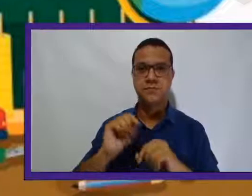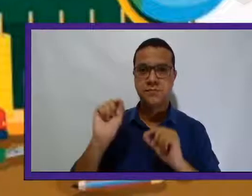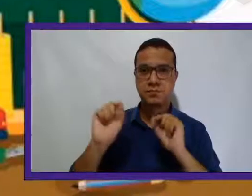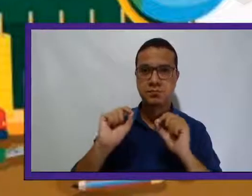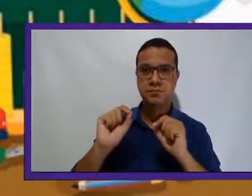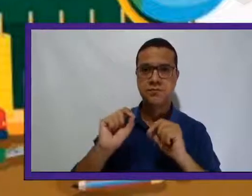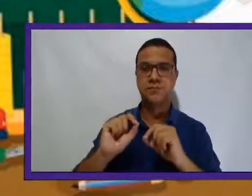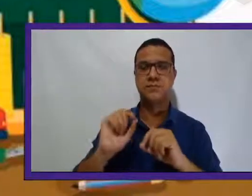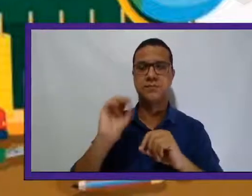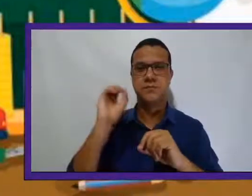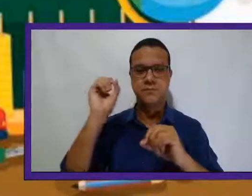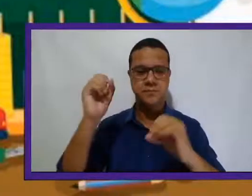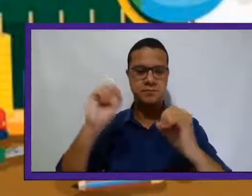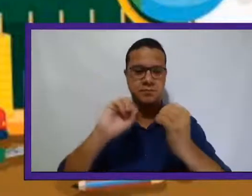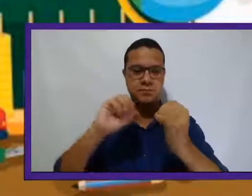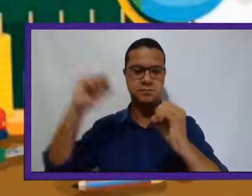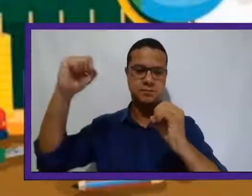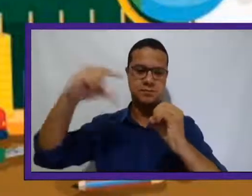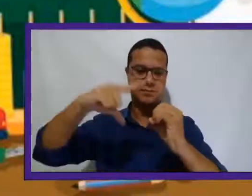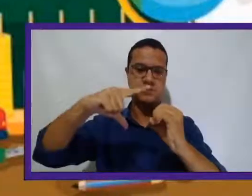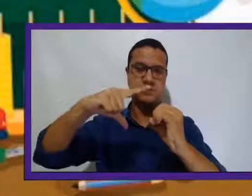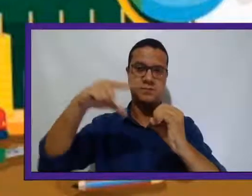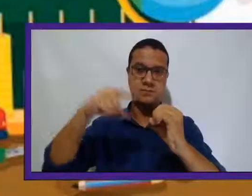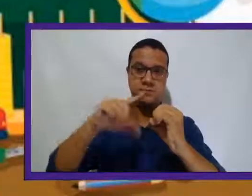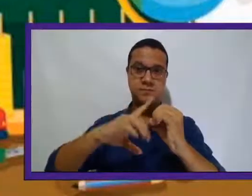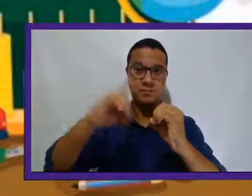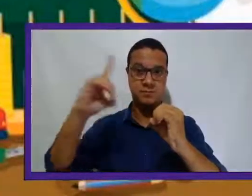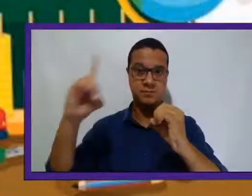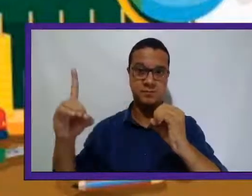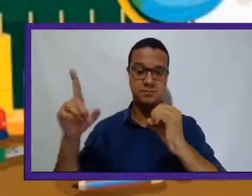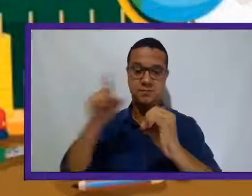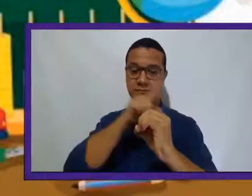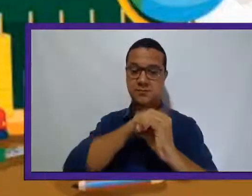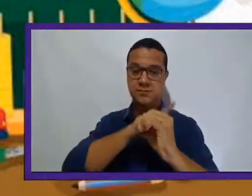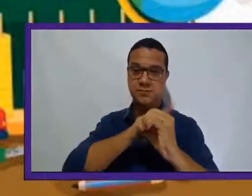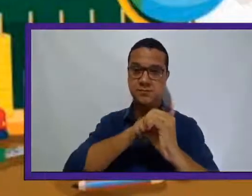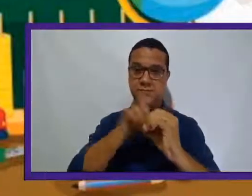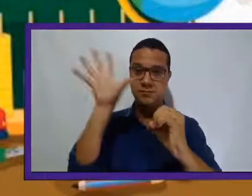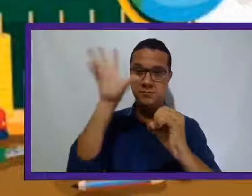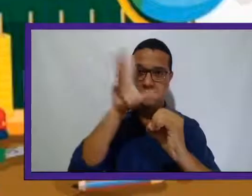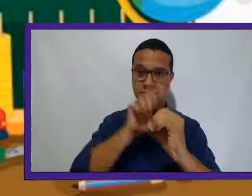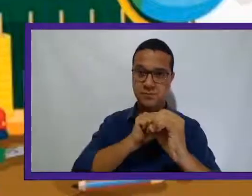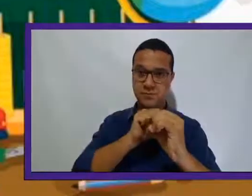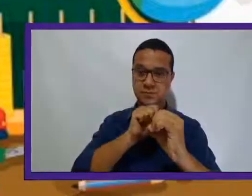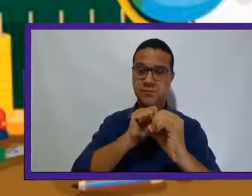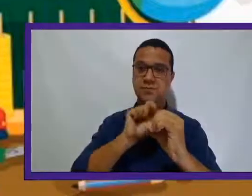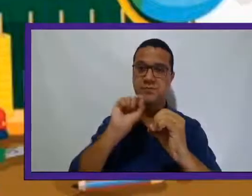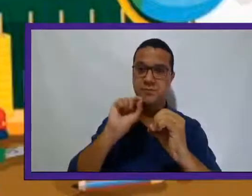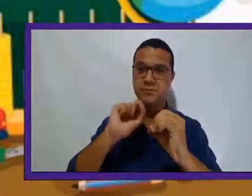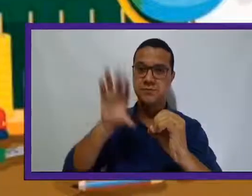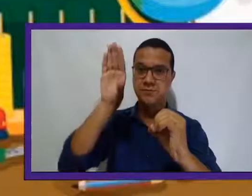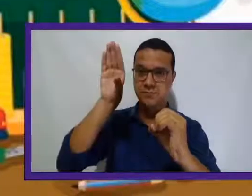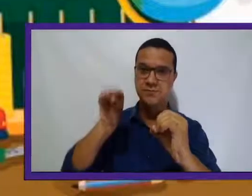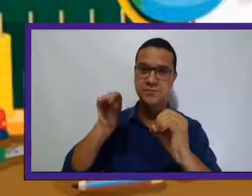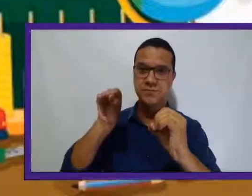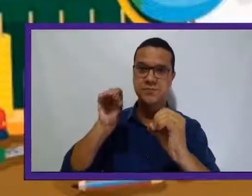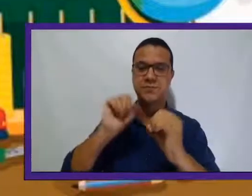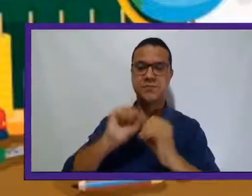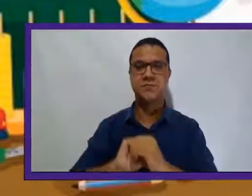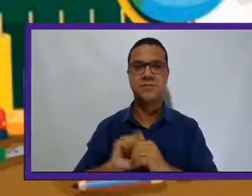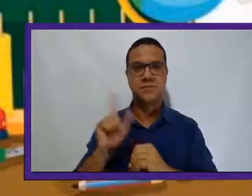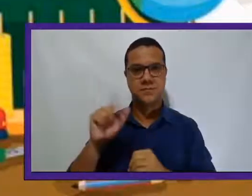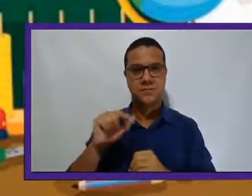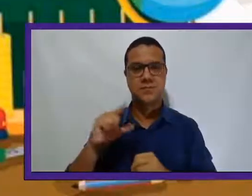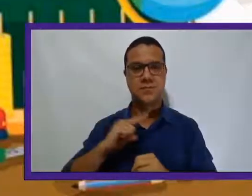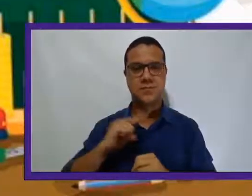lado que fica iluminado Pelo sol É o dia E o lado que está escuro Que não está iluminado pelo sol É